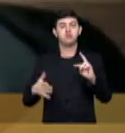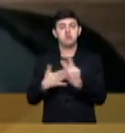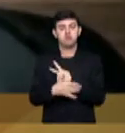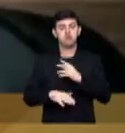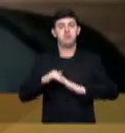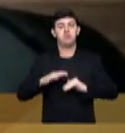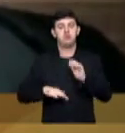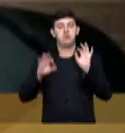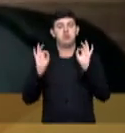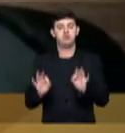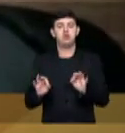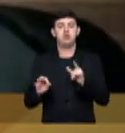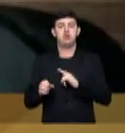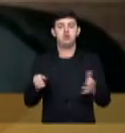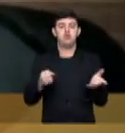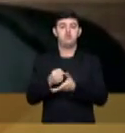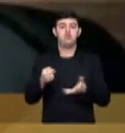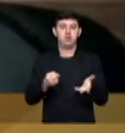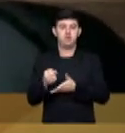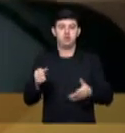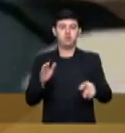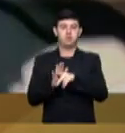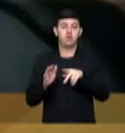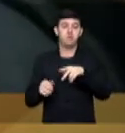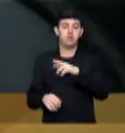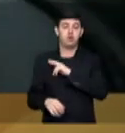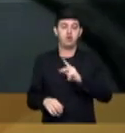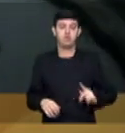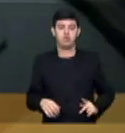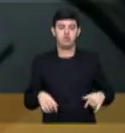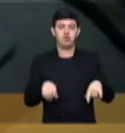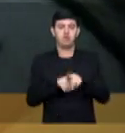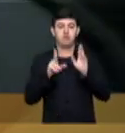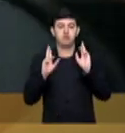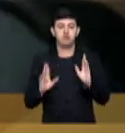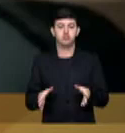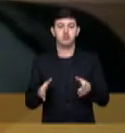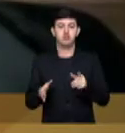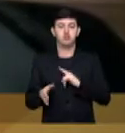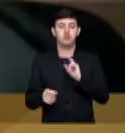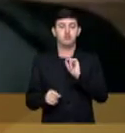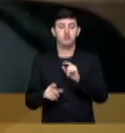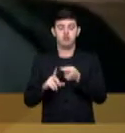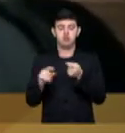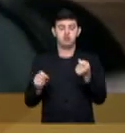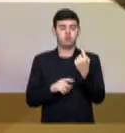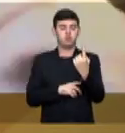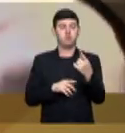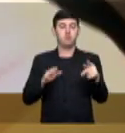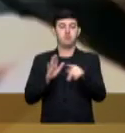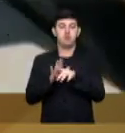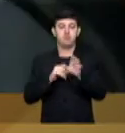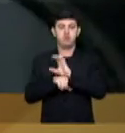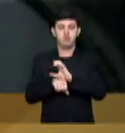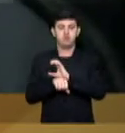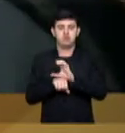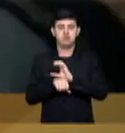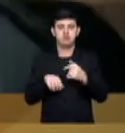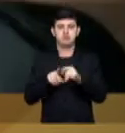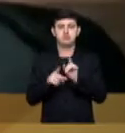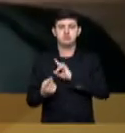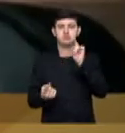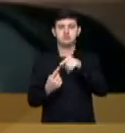os fundamentos da República, constantes do artigo 1º da Constituição, e os